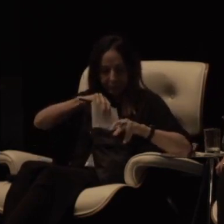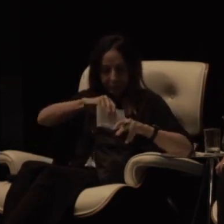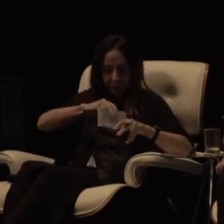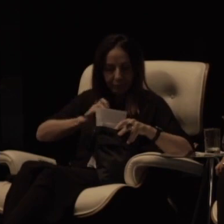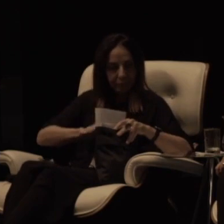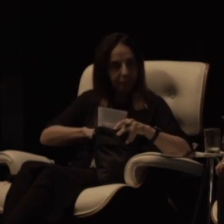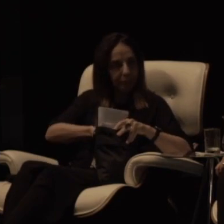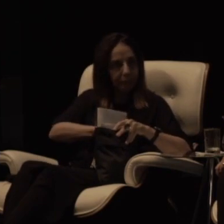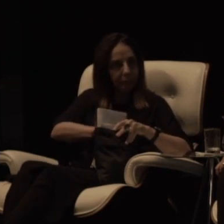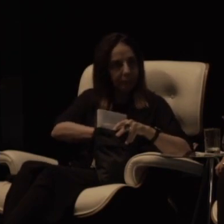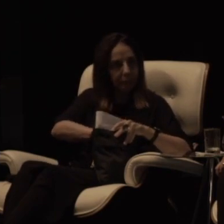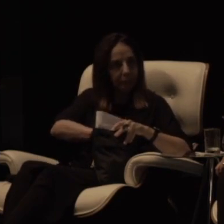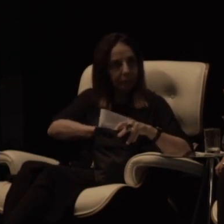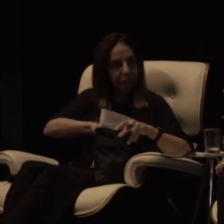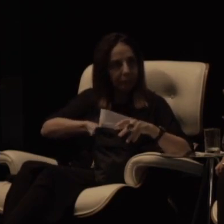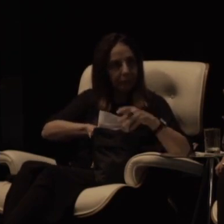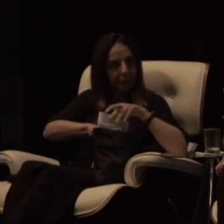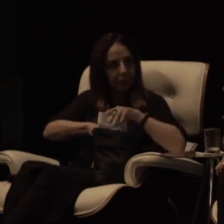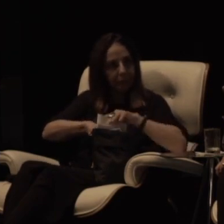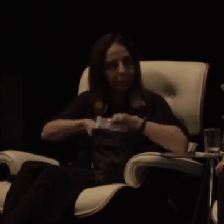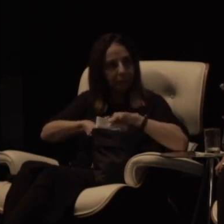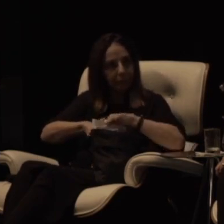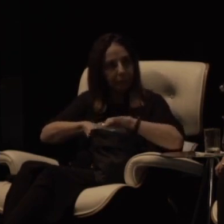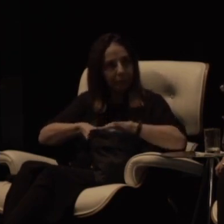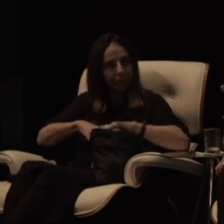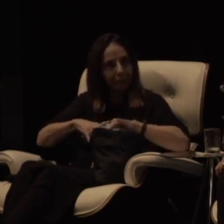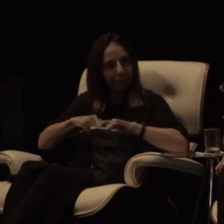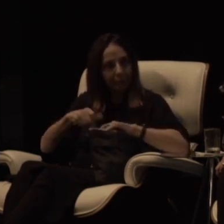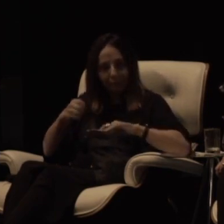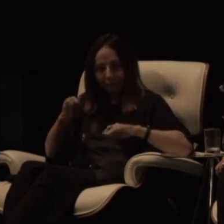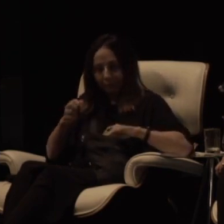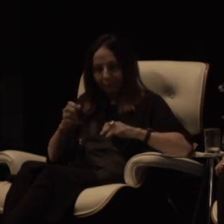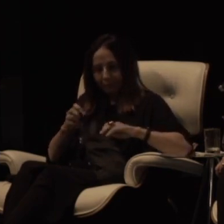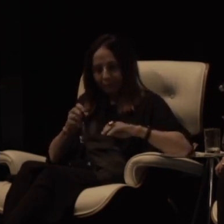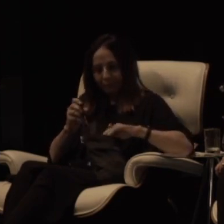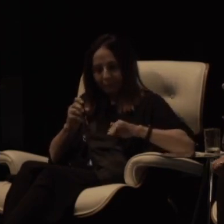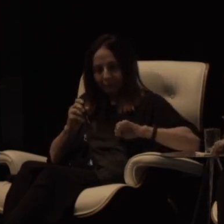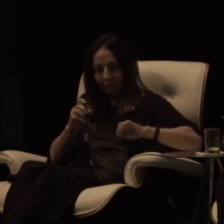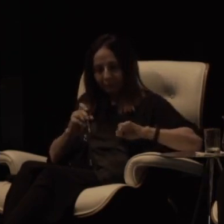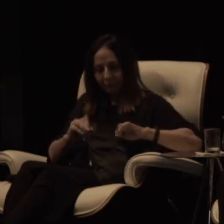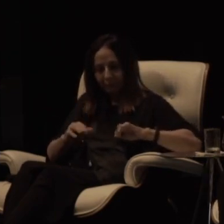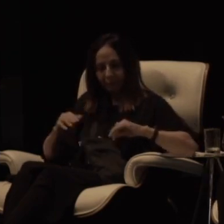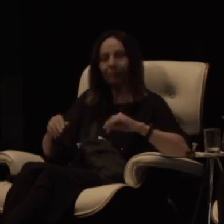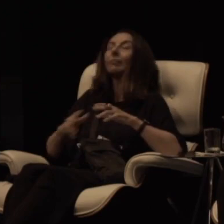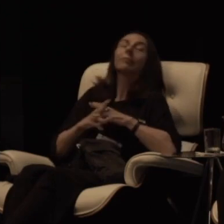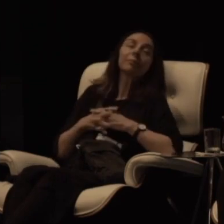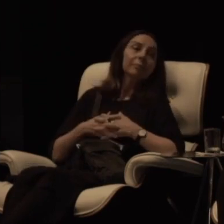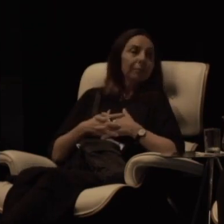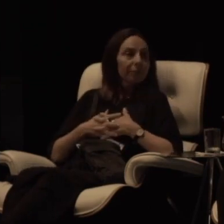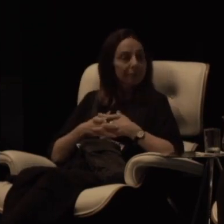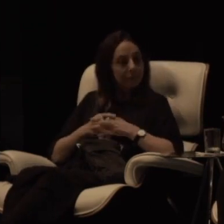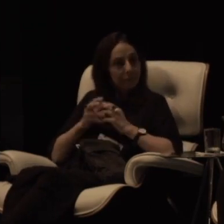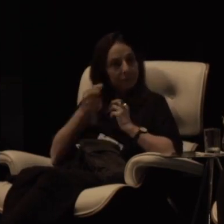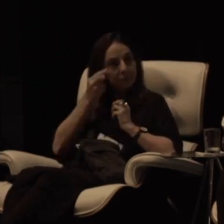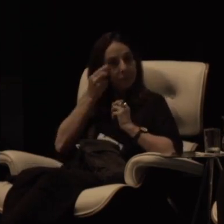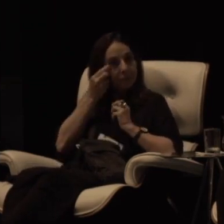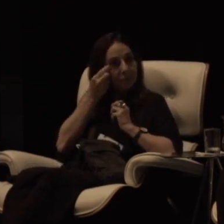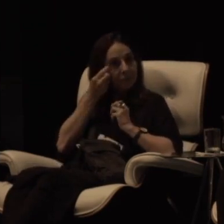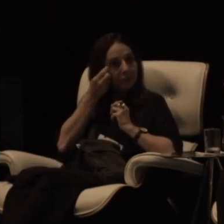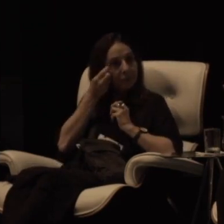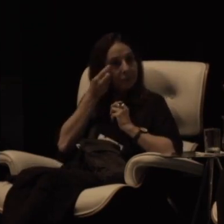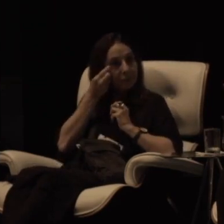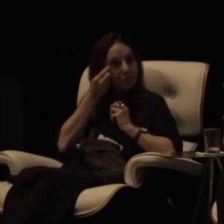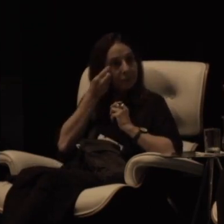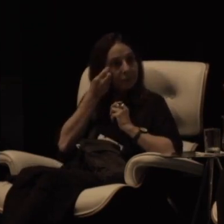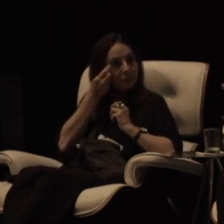Gadamer, que fala sobre a tabela da hospitalidade que você vê nos hospitais. É uma palavra de